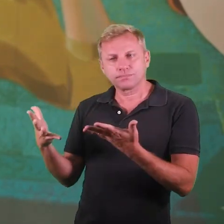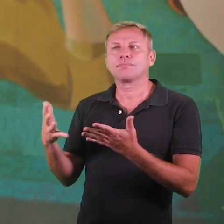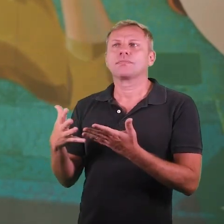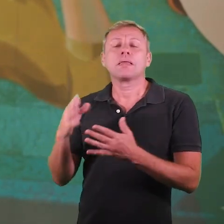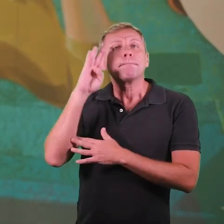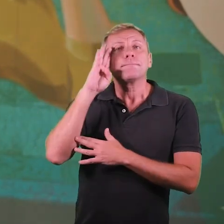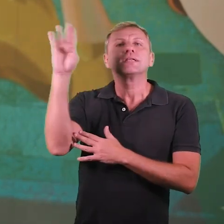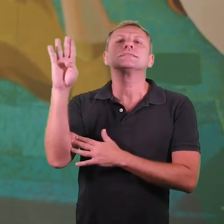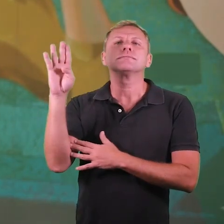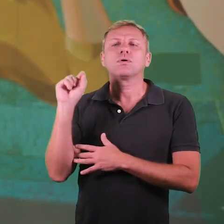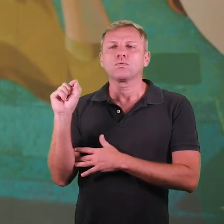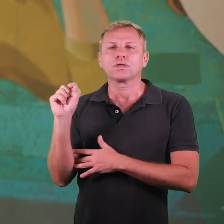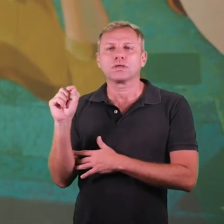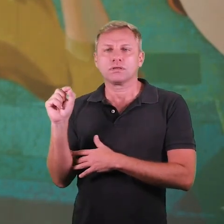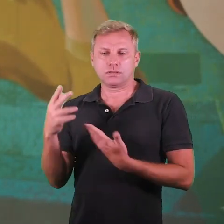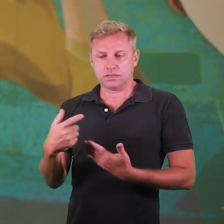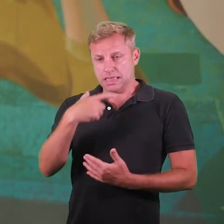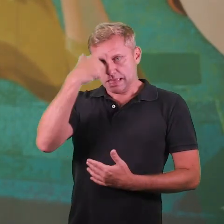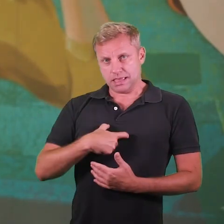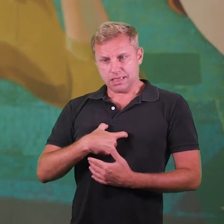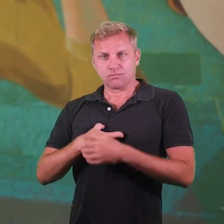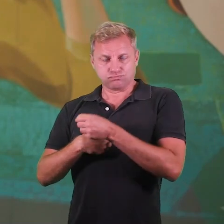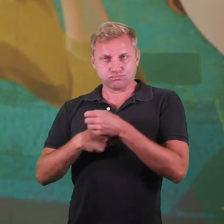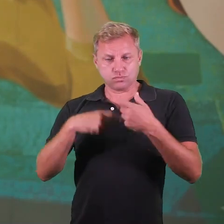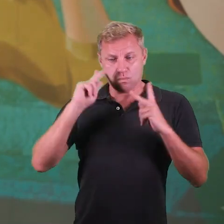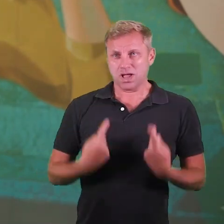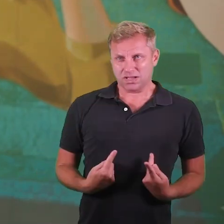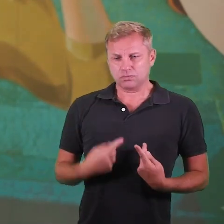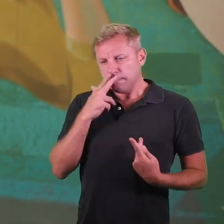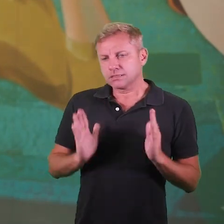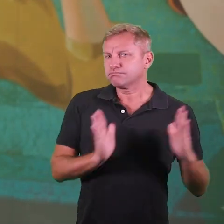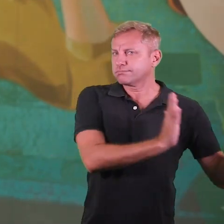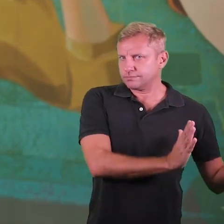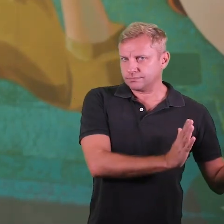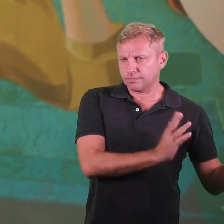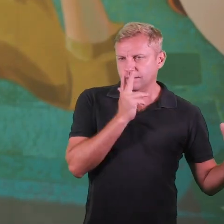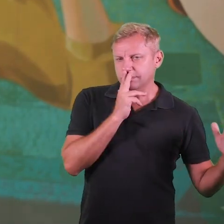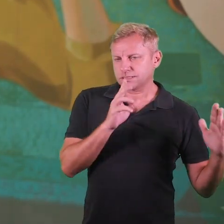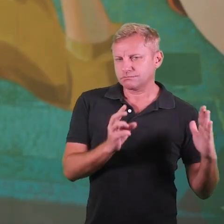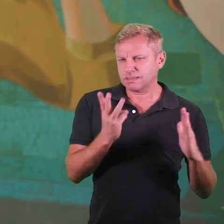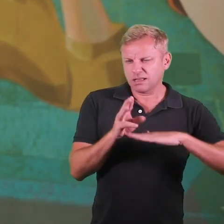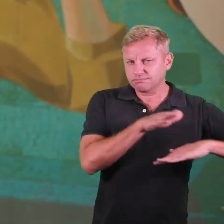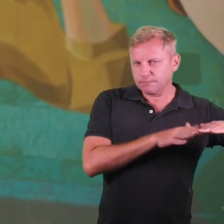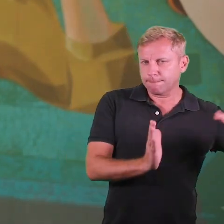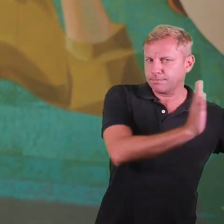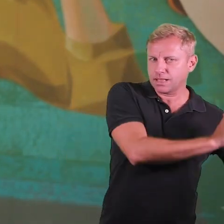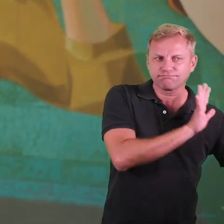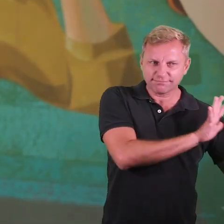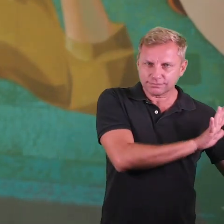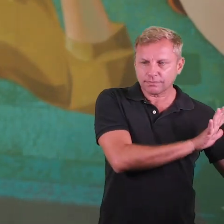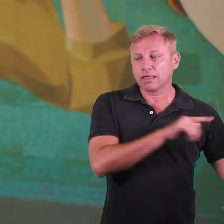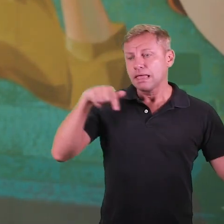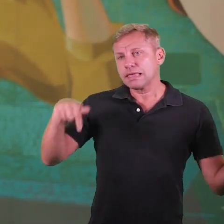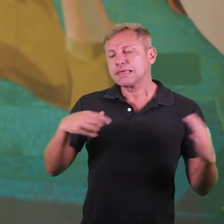e principalmente colocar o sujeito, o eu no caso, mas o humano um pouquinho ao lado, dar 3 passinhos de lado e tentar